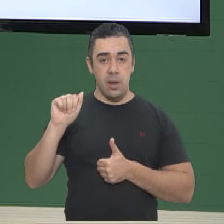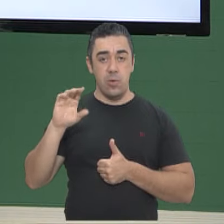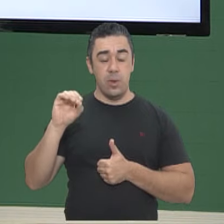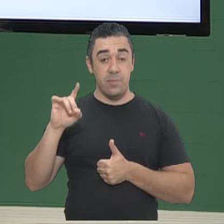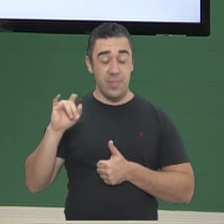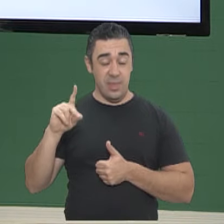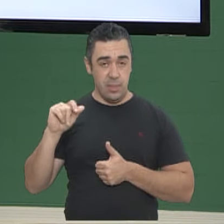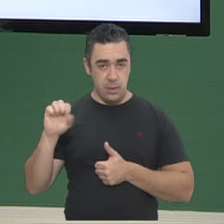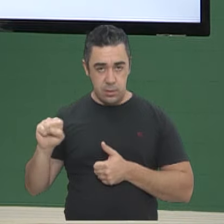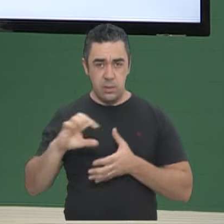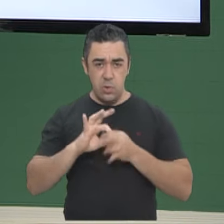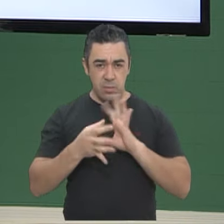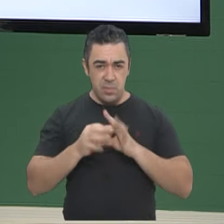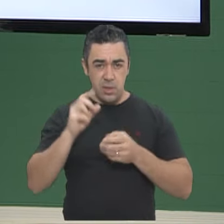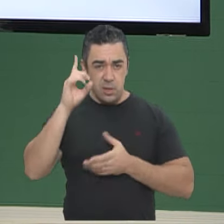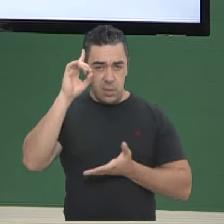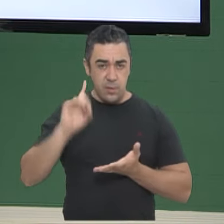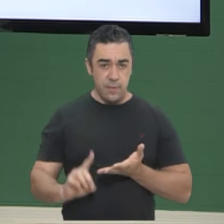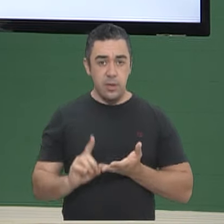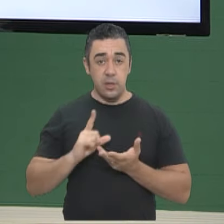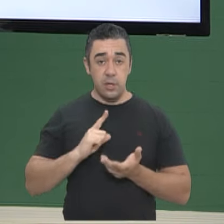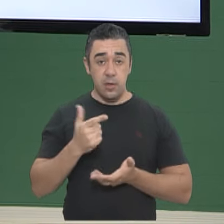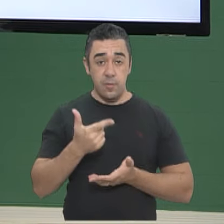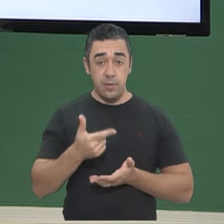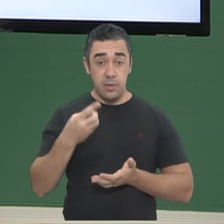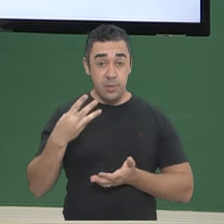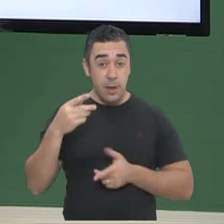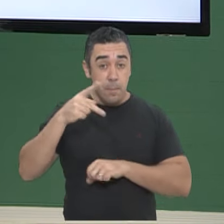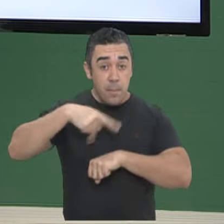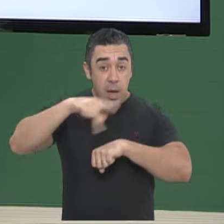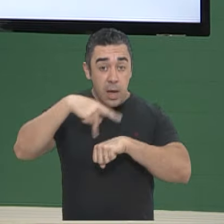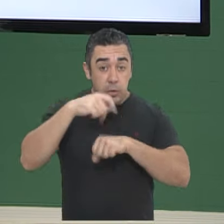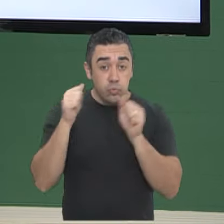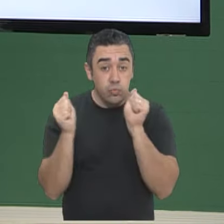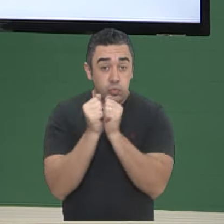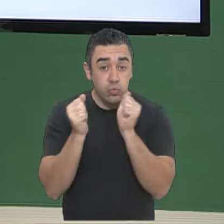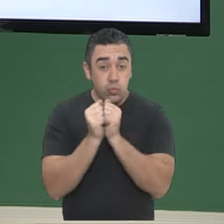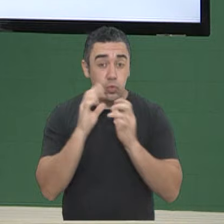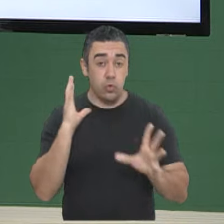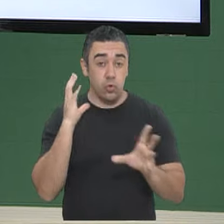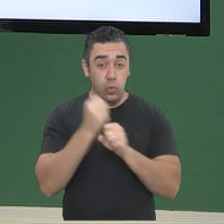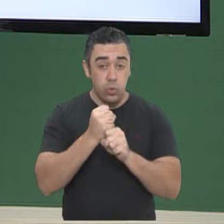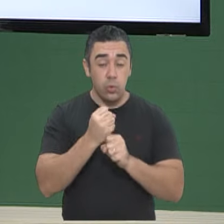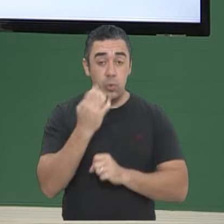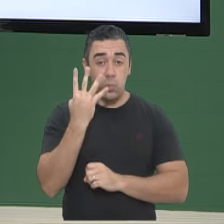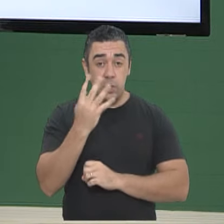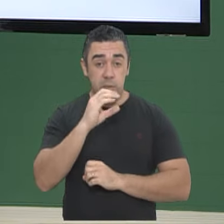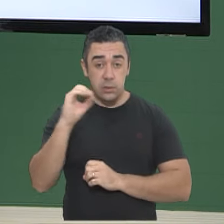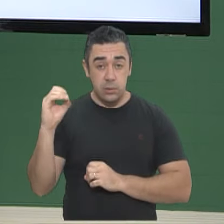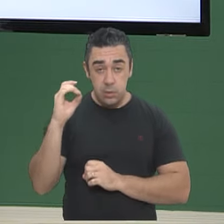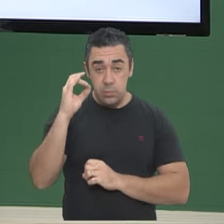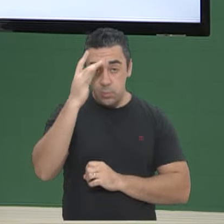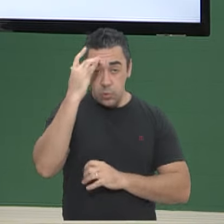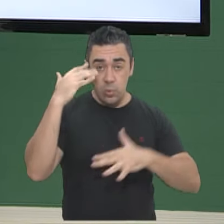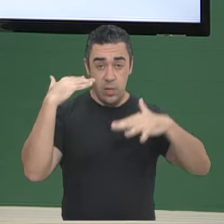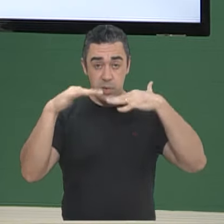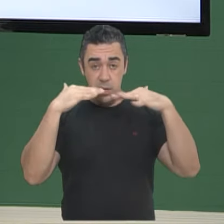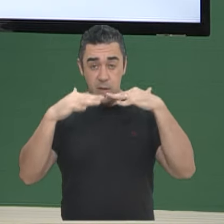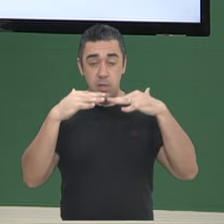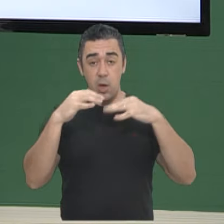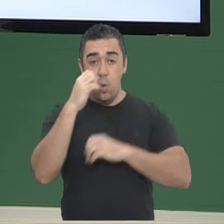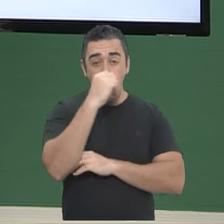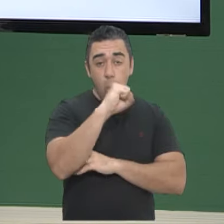23 países disputando a Paralimpíada, com um total de 400 atletas em